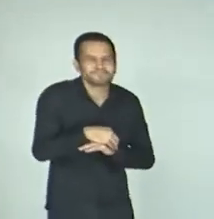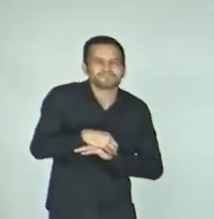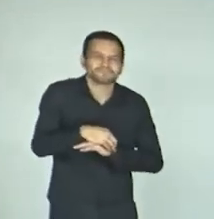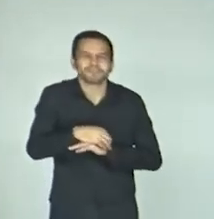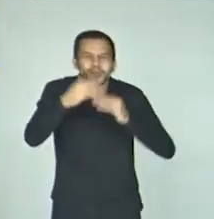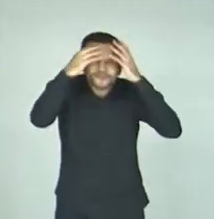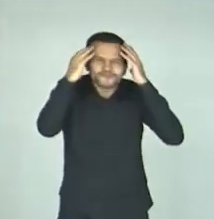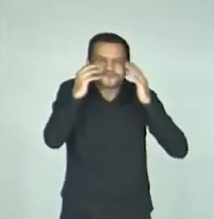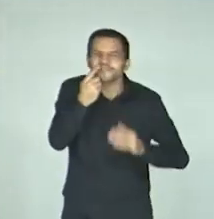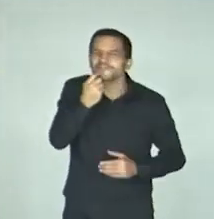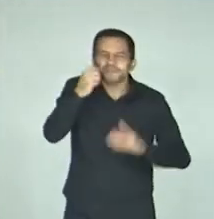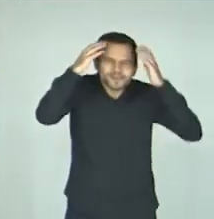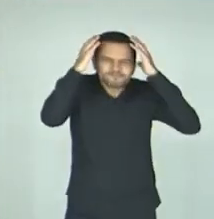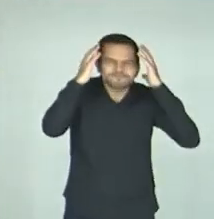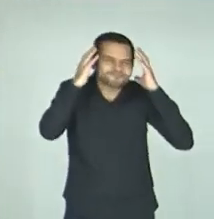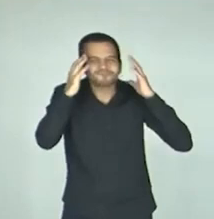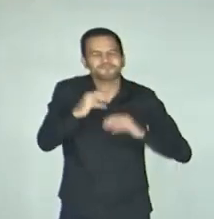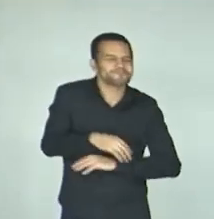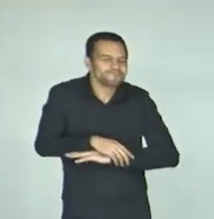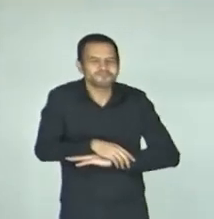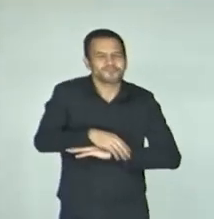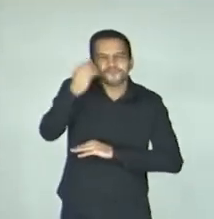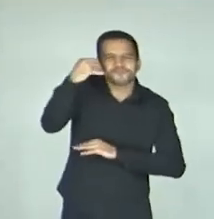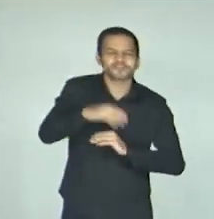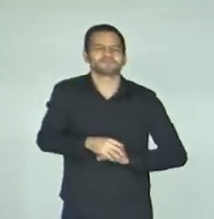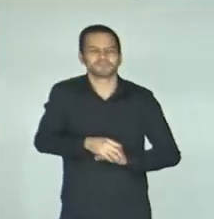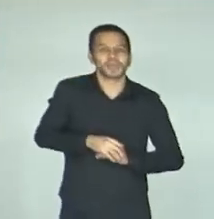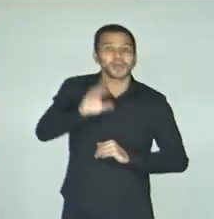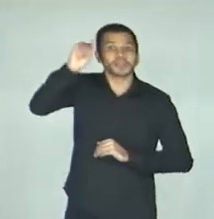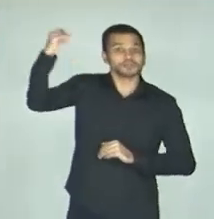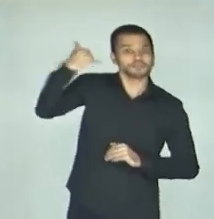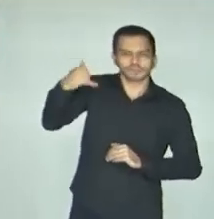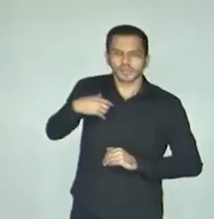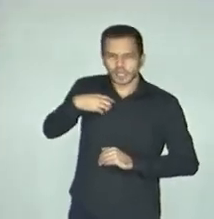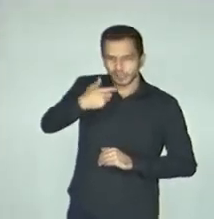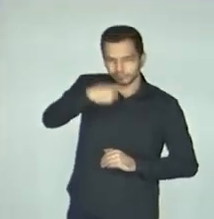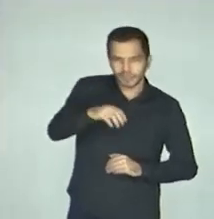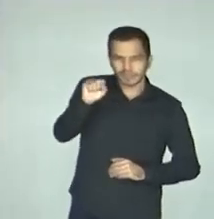o bucho que foi consagrado hoje é esse que eu vou usar para algo sobrenatural